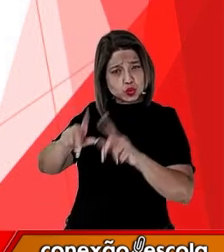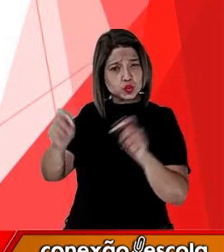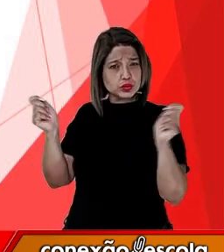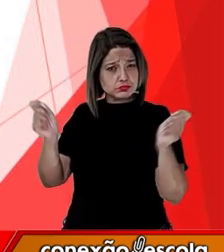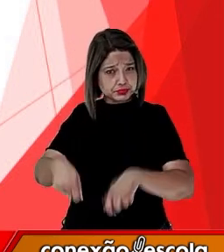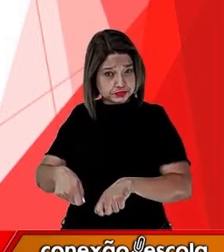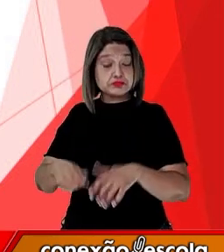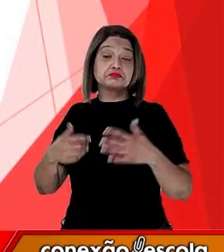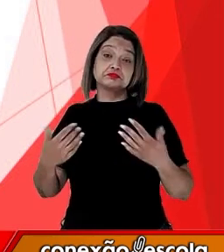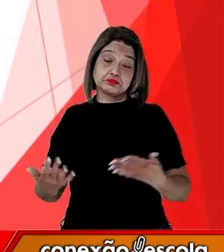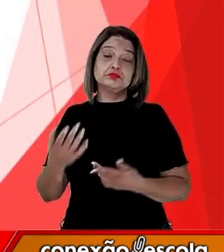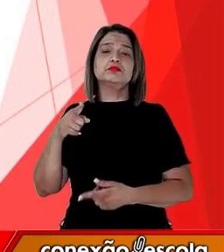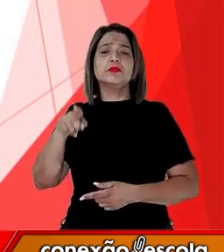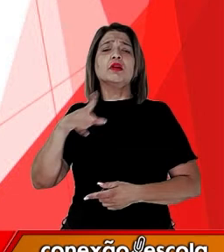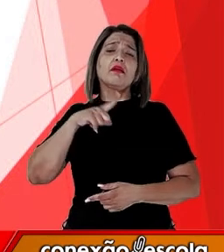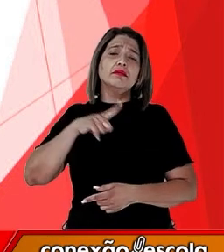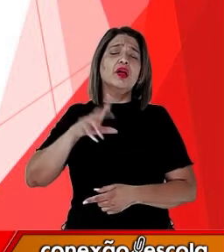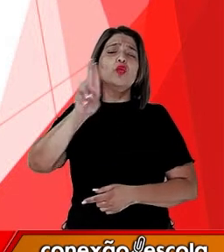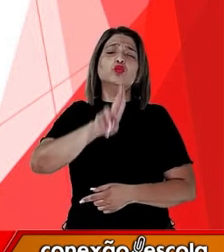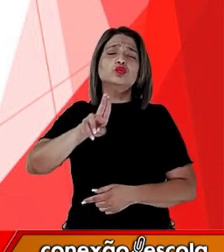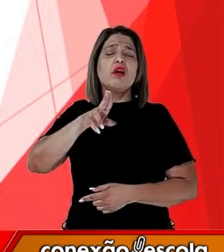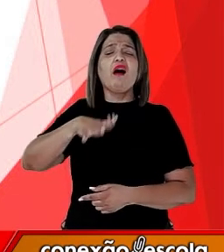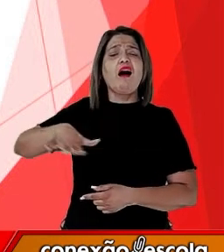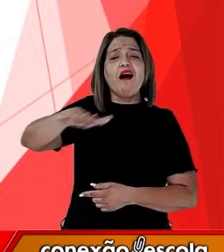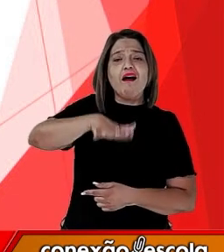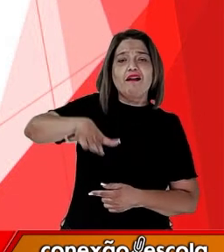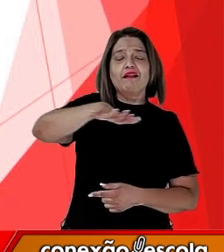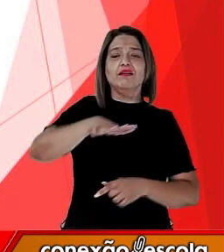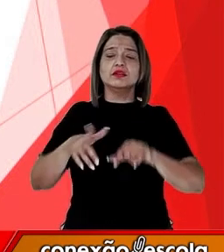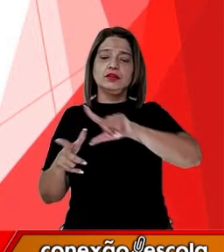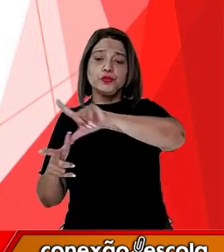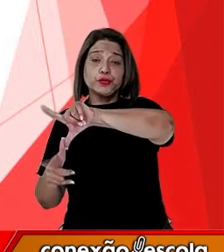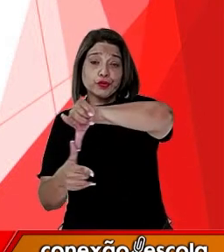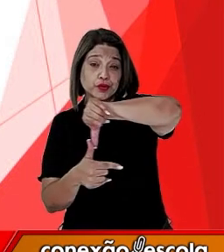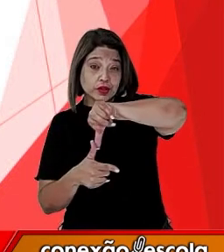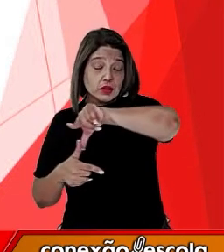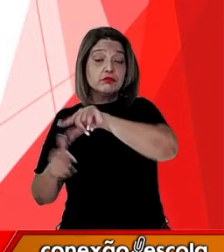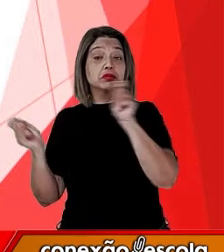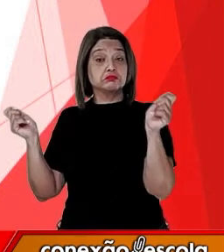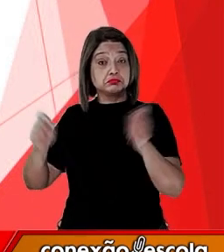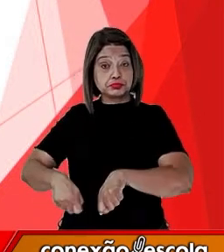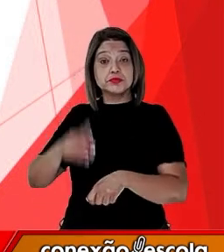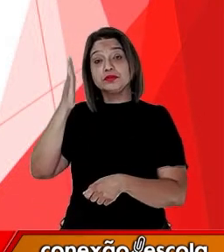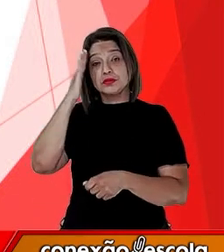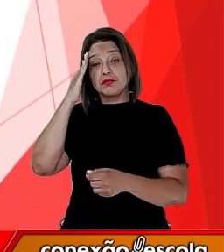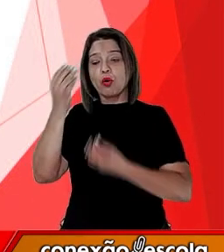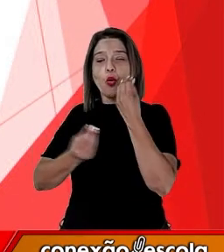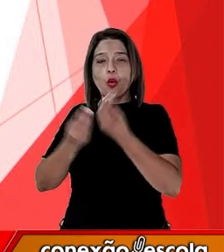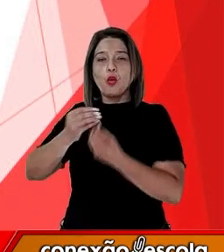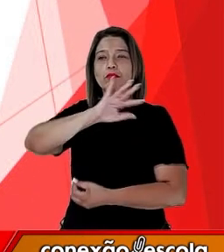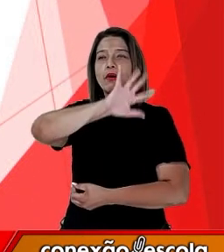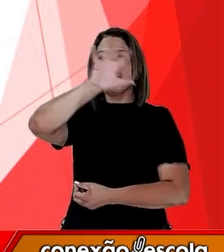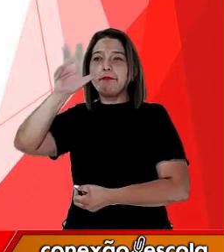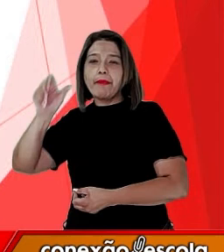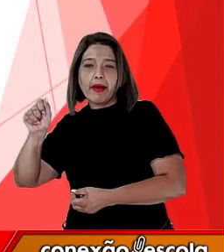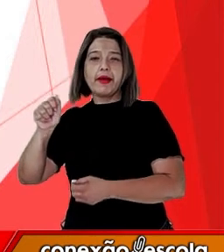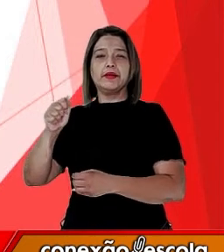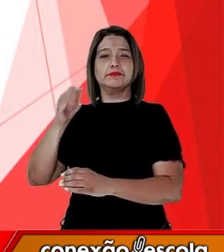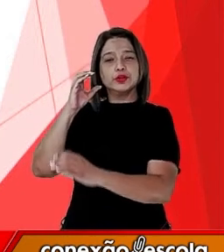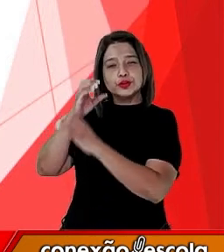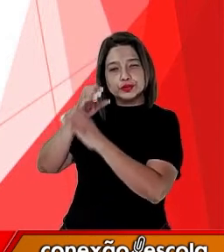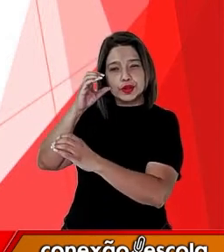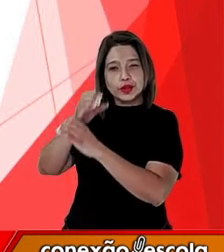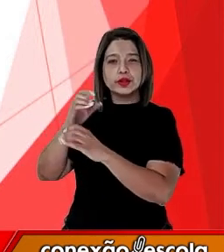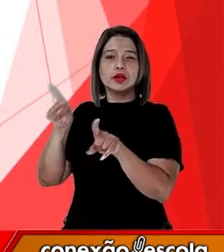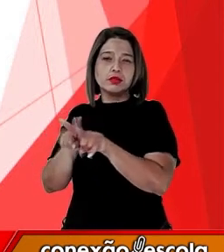é usado em diversas áreas, na geografia, possibilitando confeccionar mapas, na engenharia,